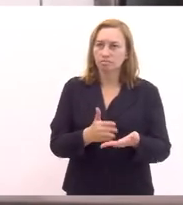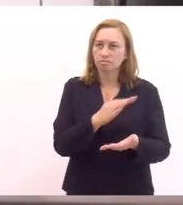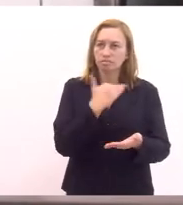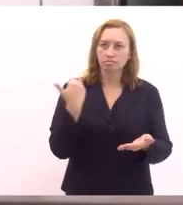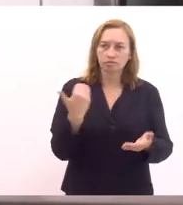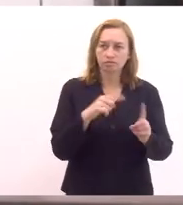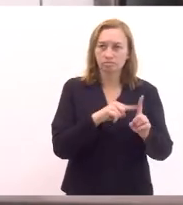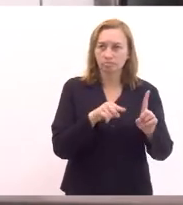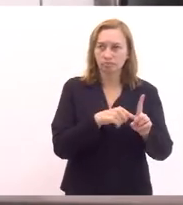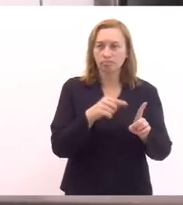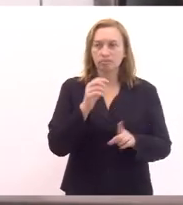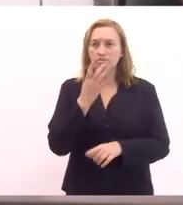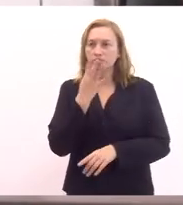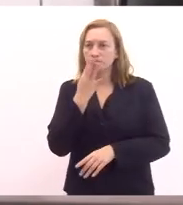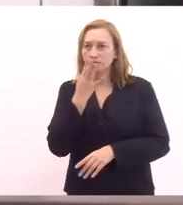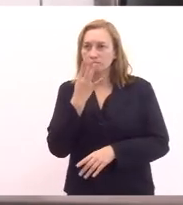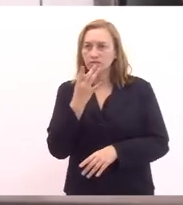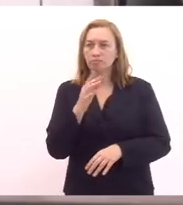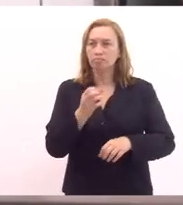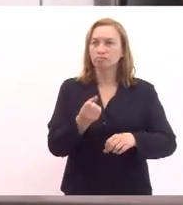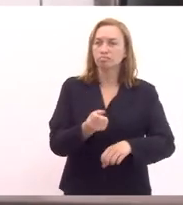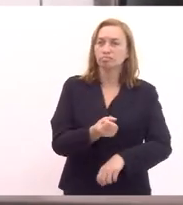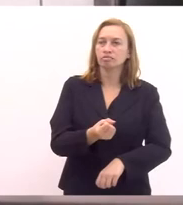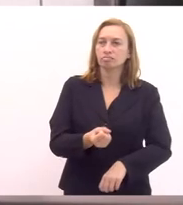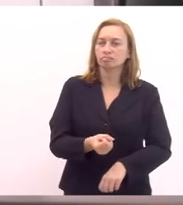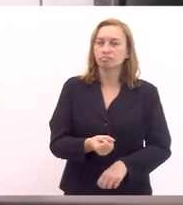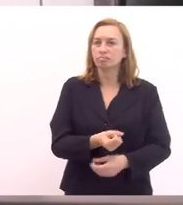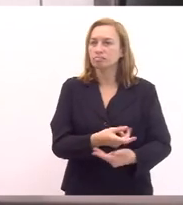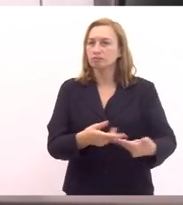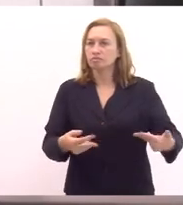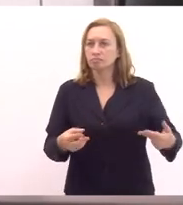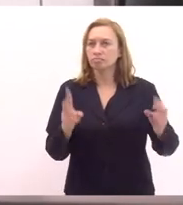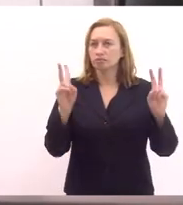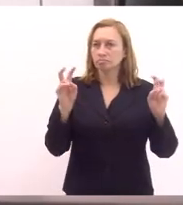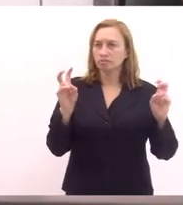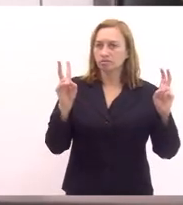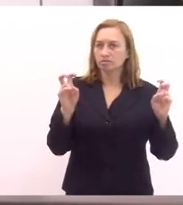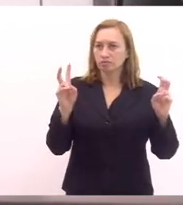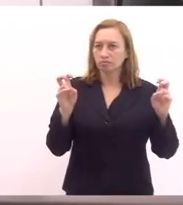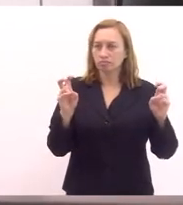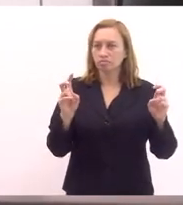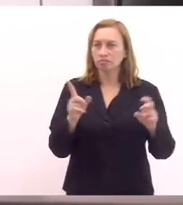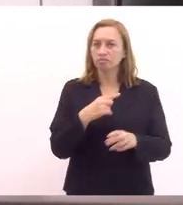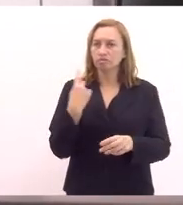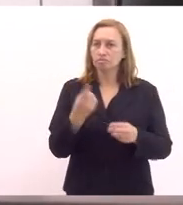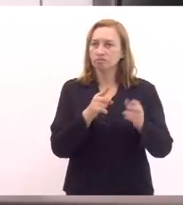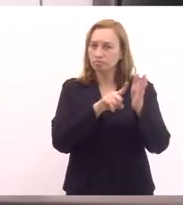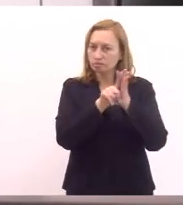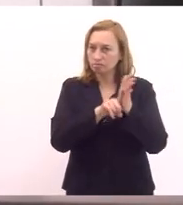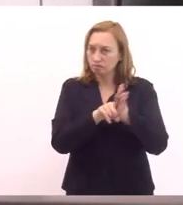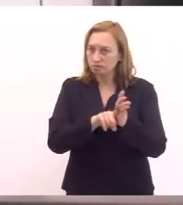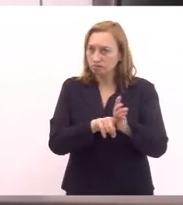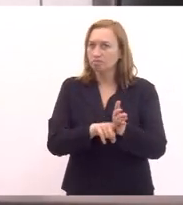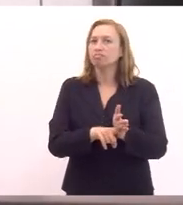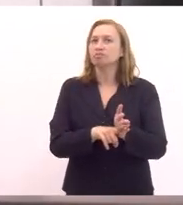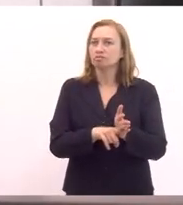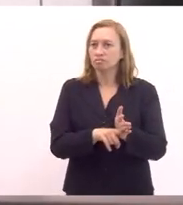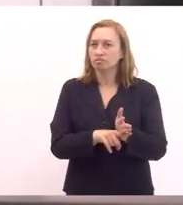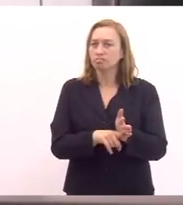mortalidade materna raça couro escolaridade uma série de desses indicadores que são pra gente também e